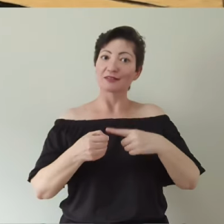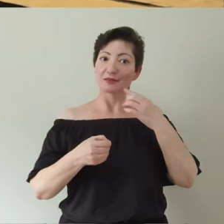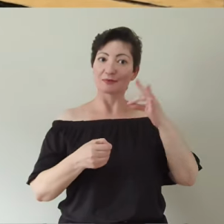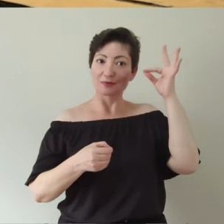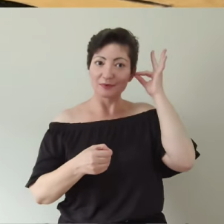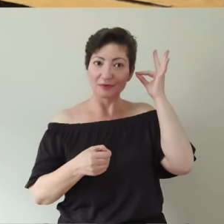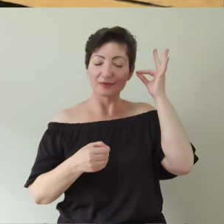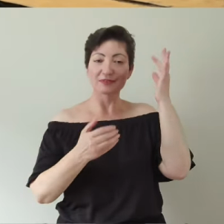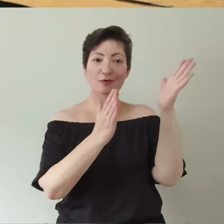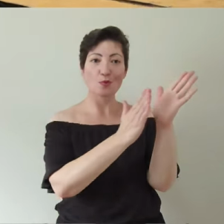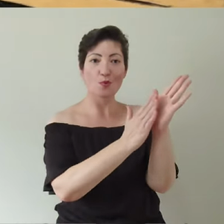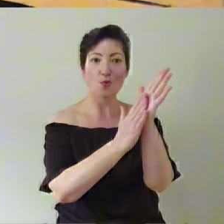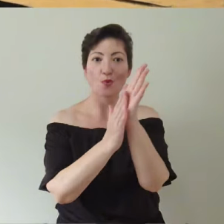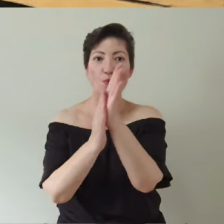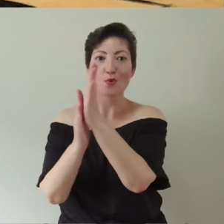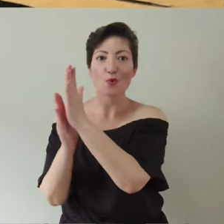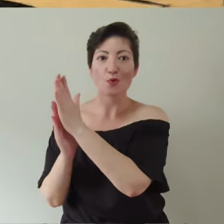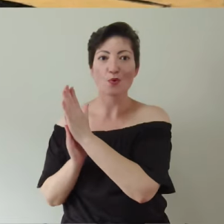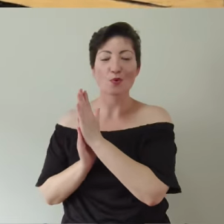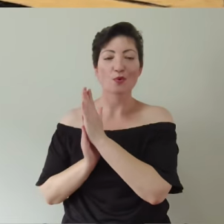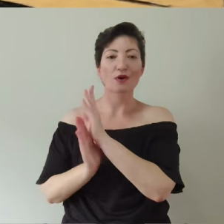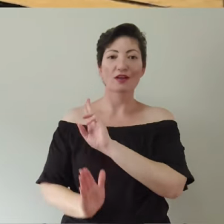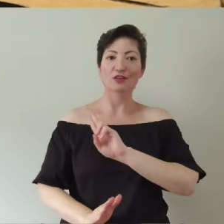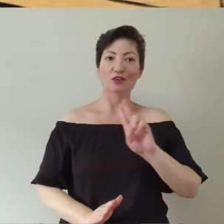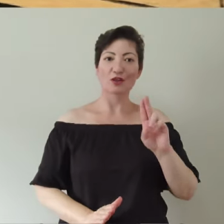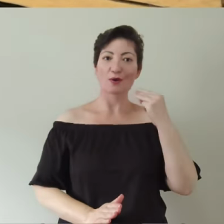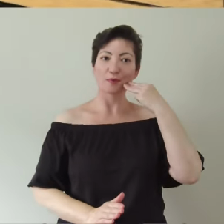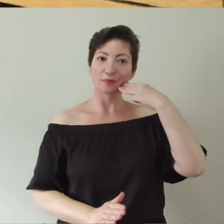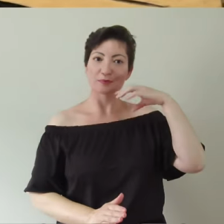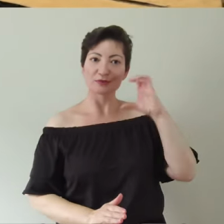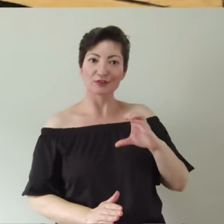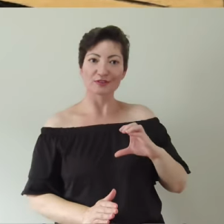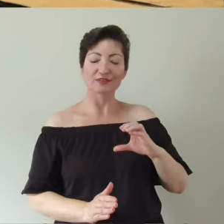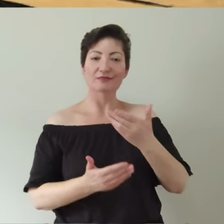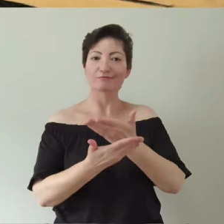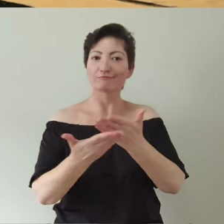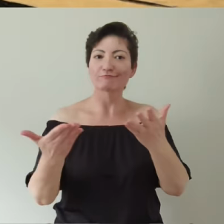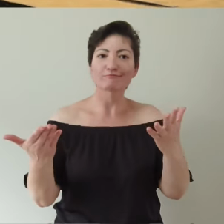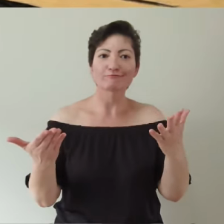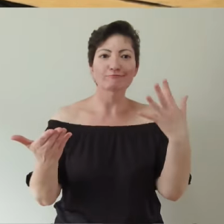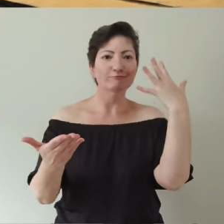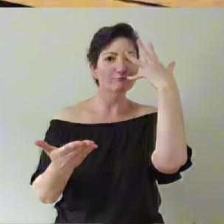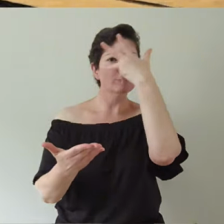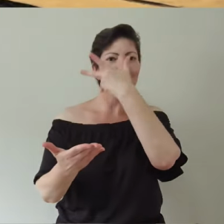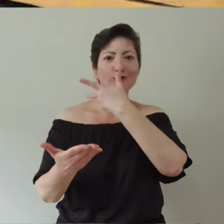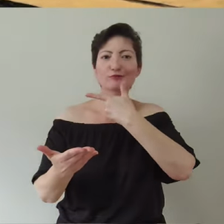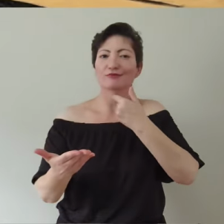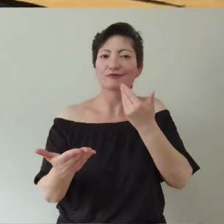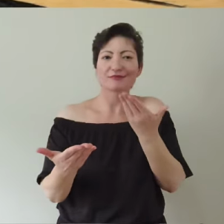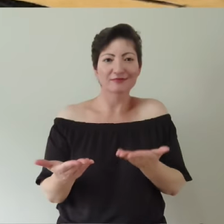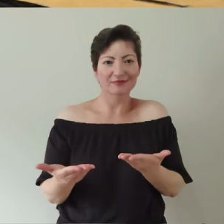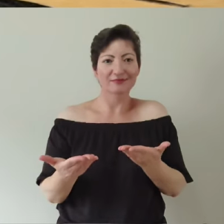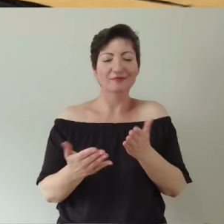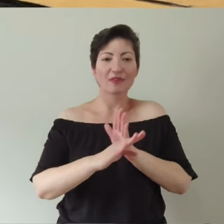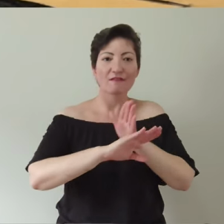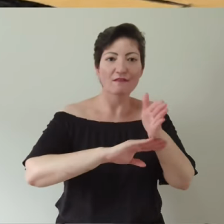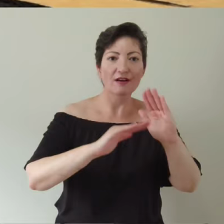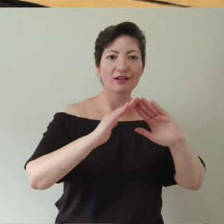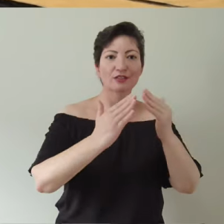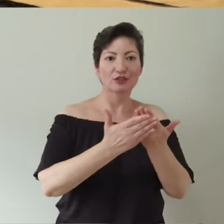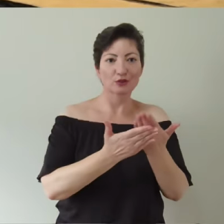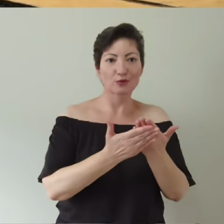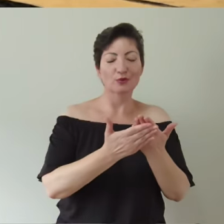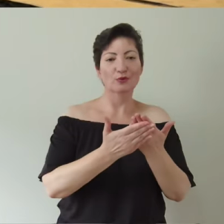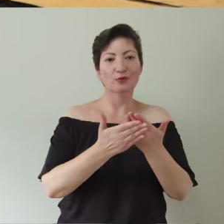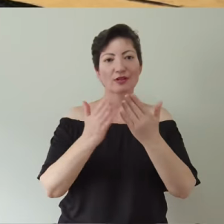parabenizar todas as pessoas do grupo em nome da Michela, que faz um trabalho belíssimo no nosso município, vai até as escolas, abre a